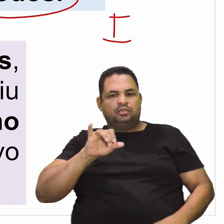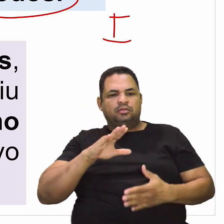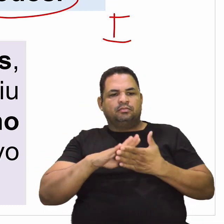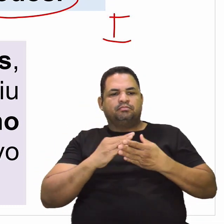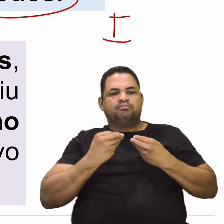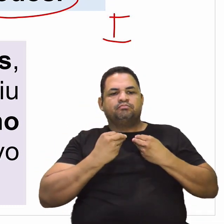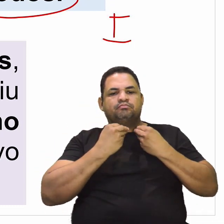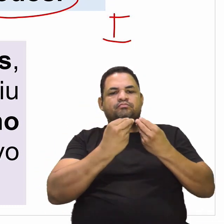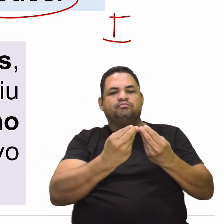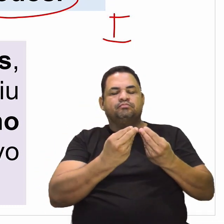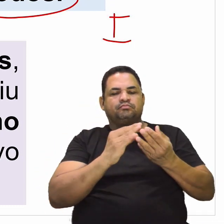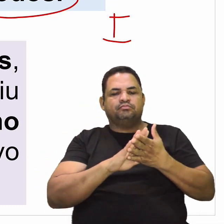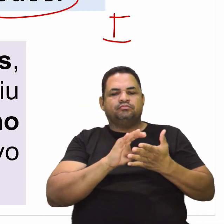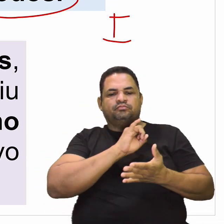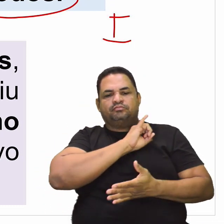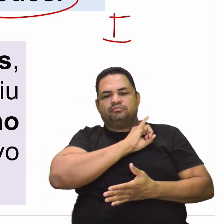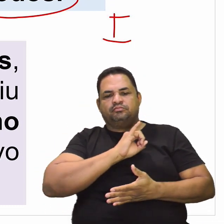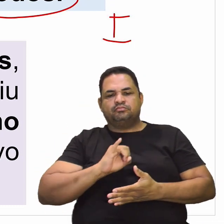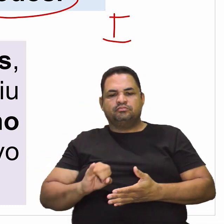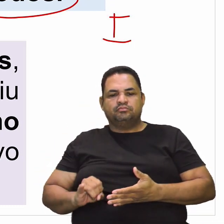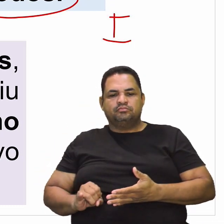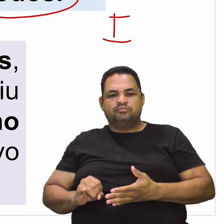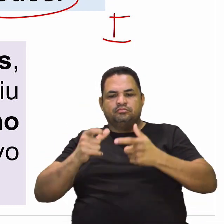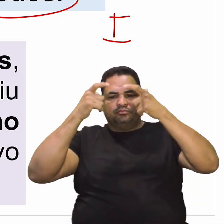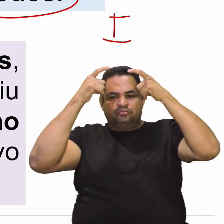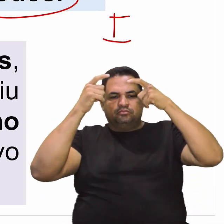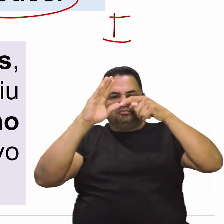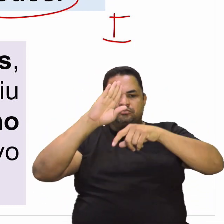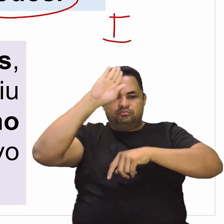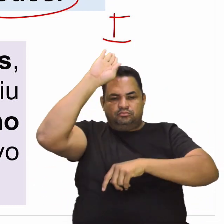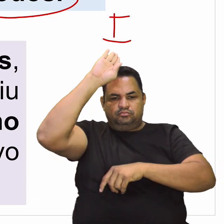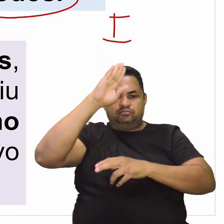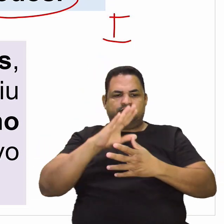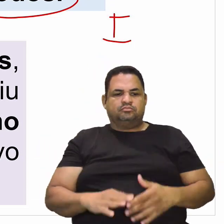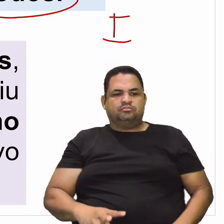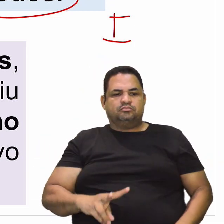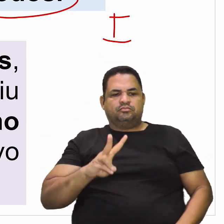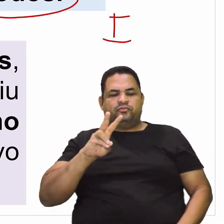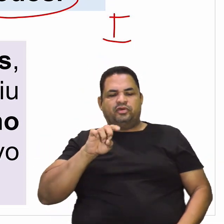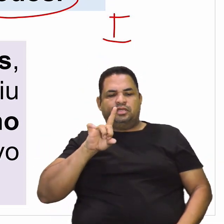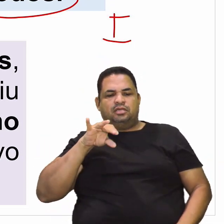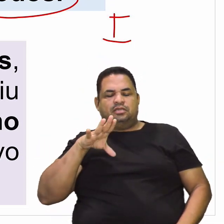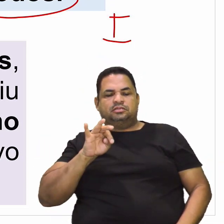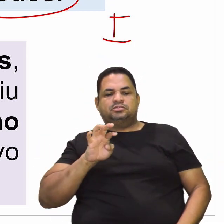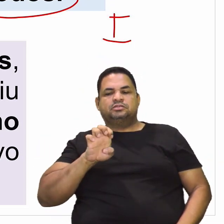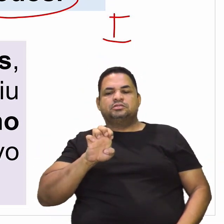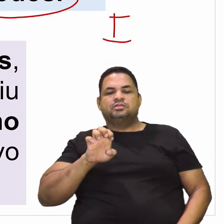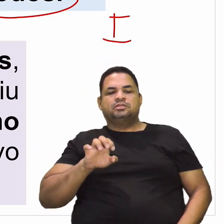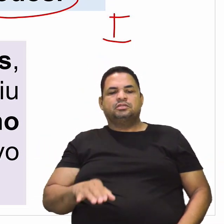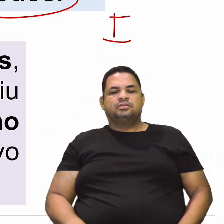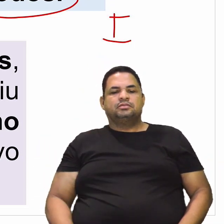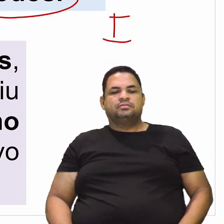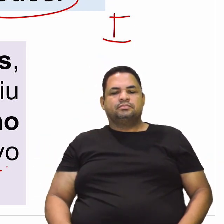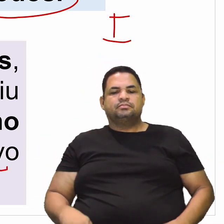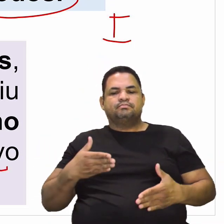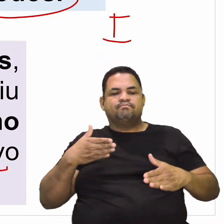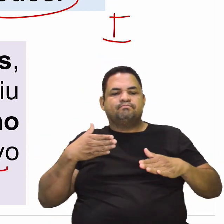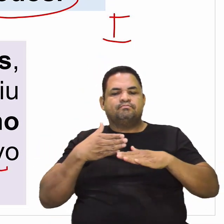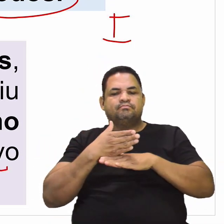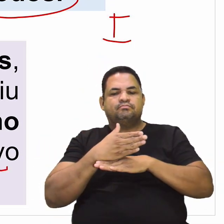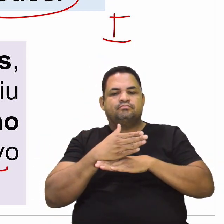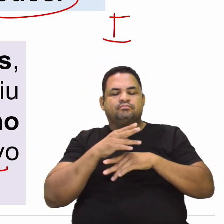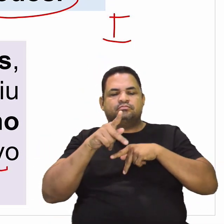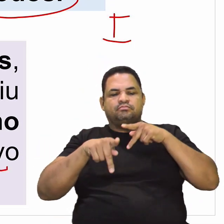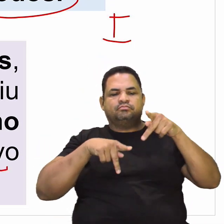pediu permissão ao imperador romano, que era o imperador Valente, o nome dele, para quê? Para entrar com